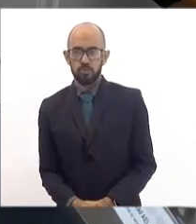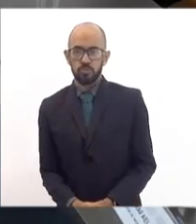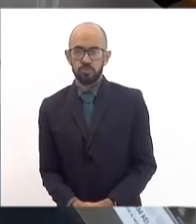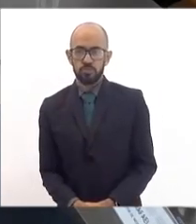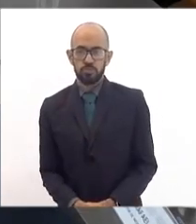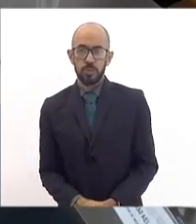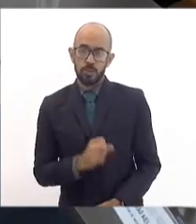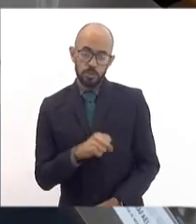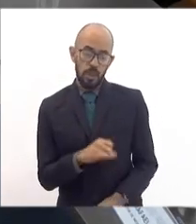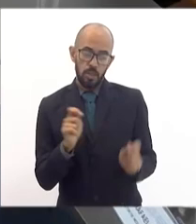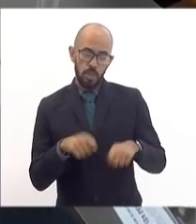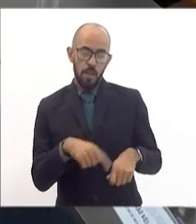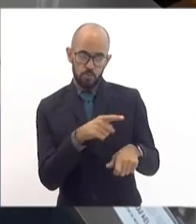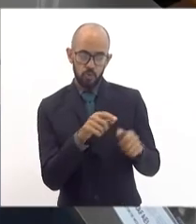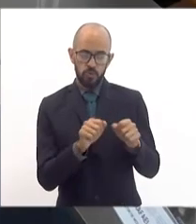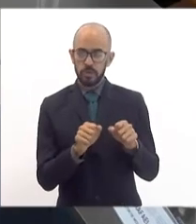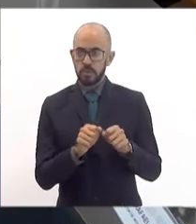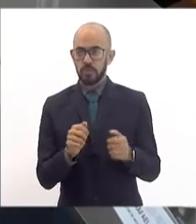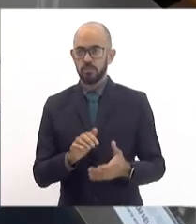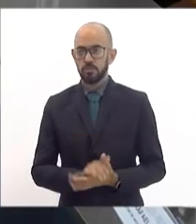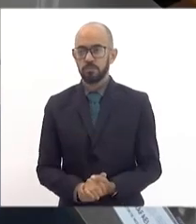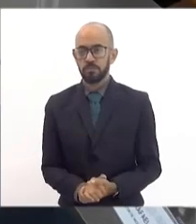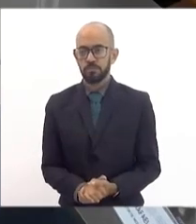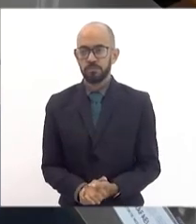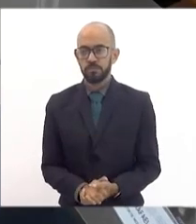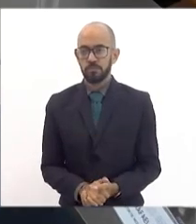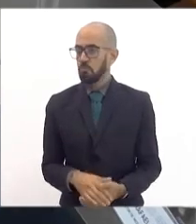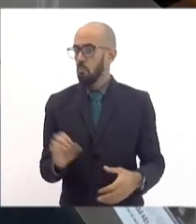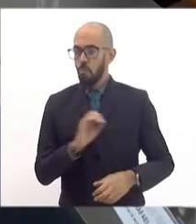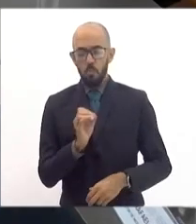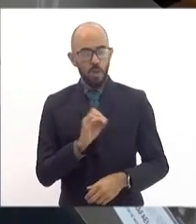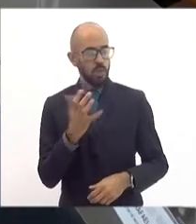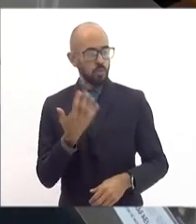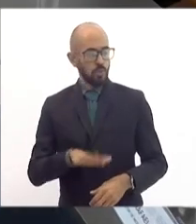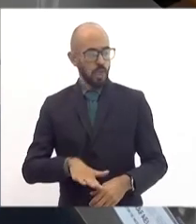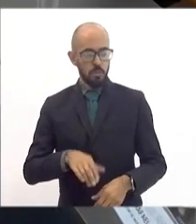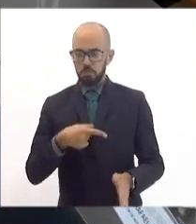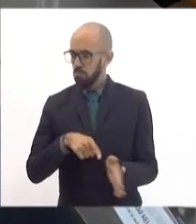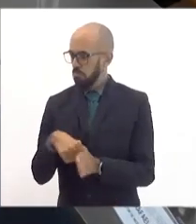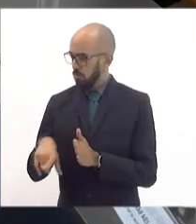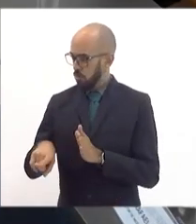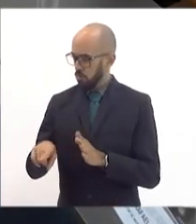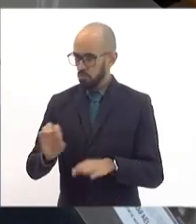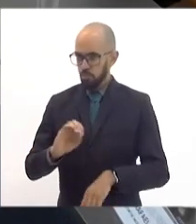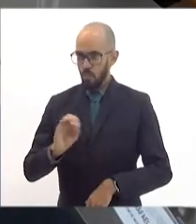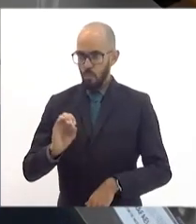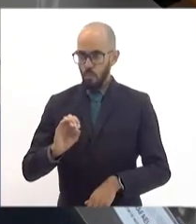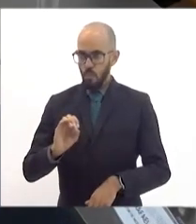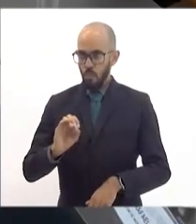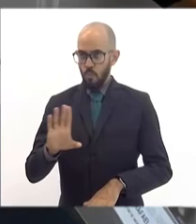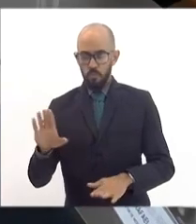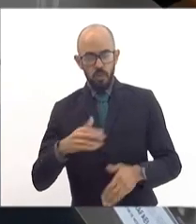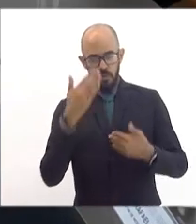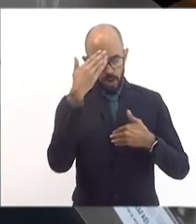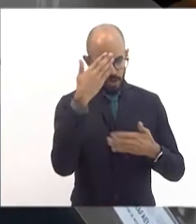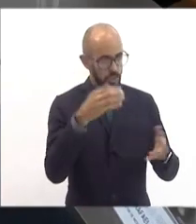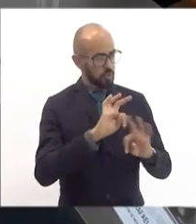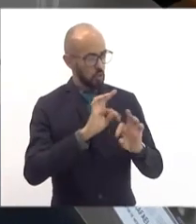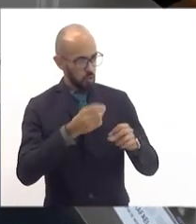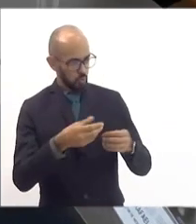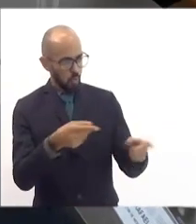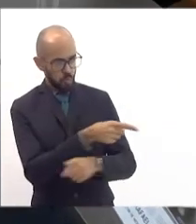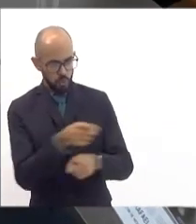fazendo isso. Então, vou passar. Ninguém quer mais fazer uso da palavra? Então, vou passar aqui, agradecendo a presença de todas e